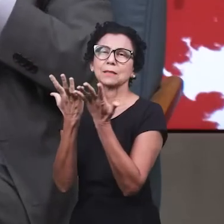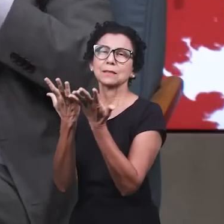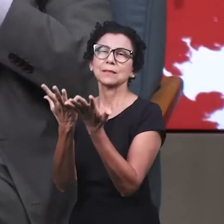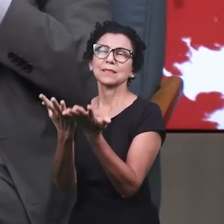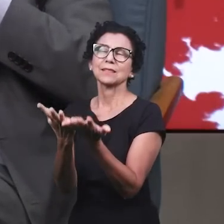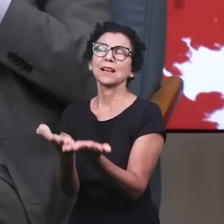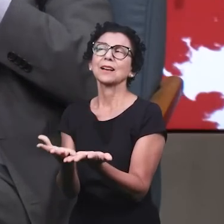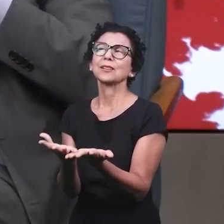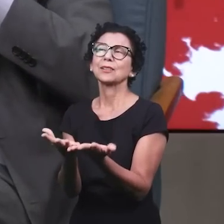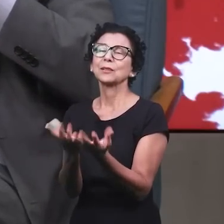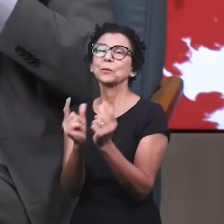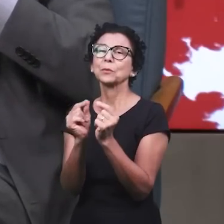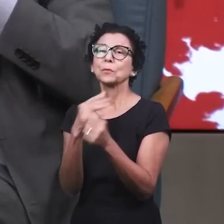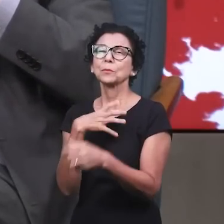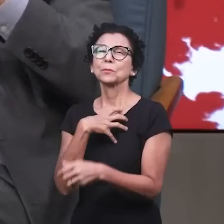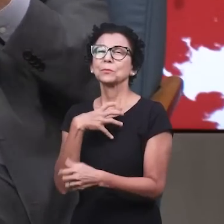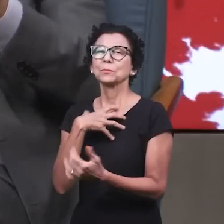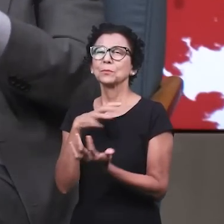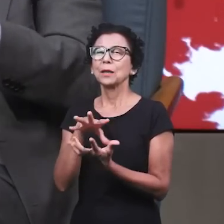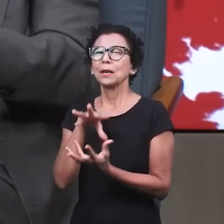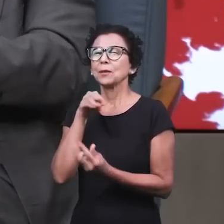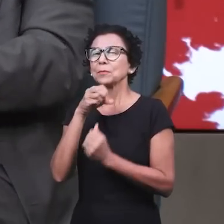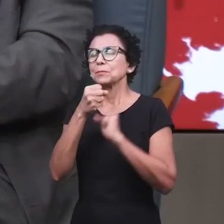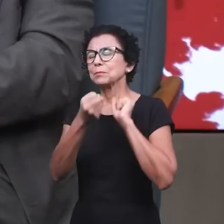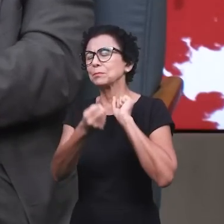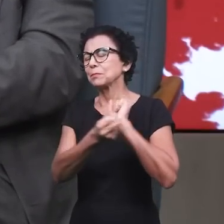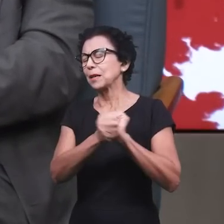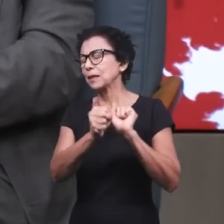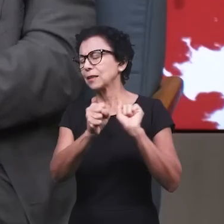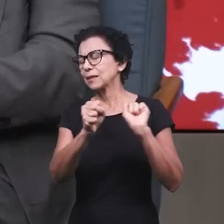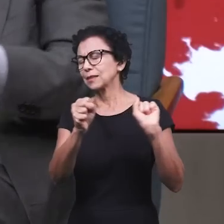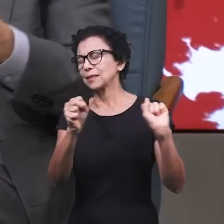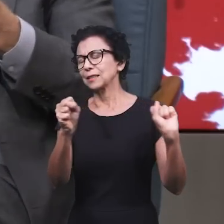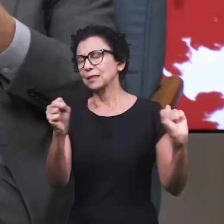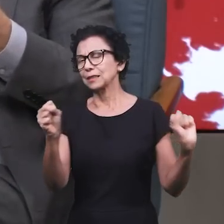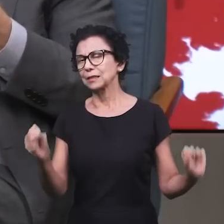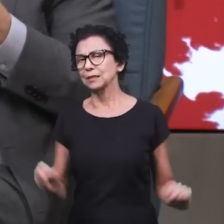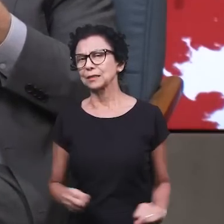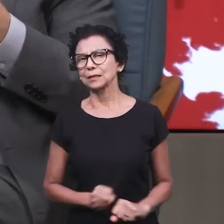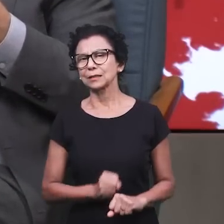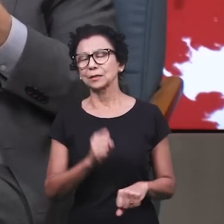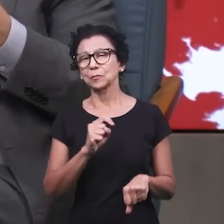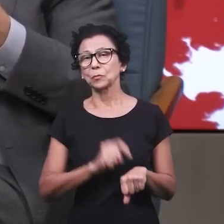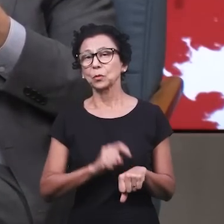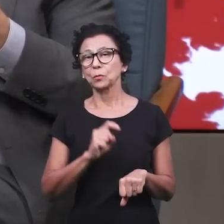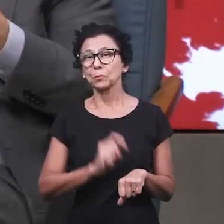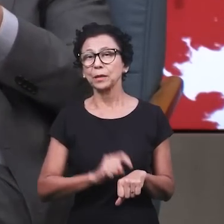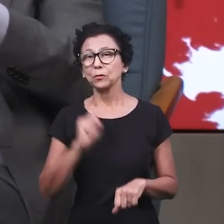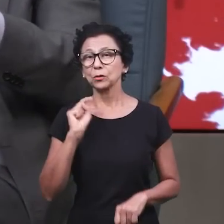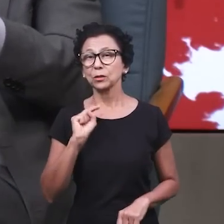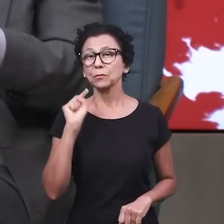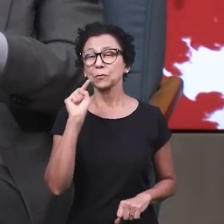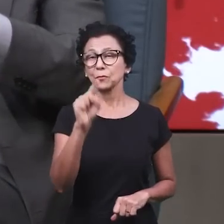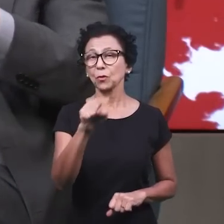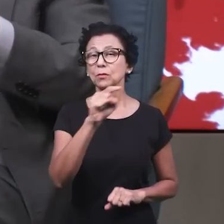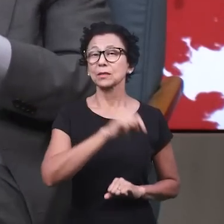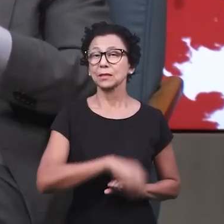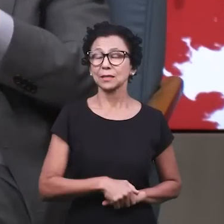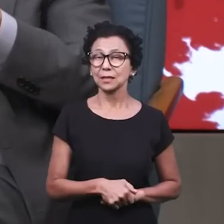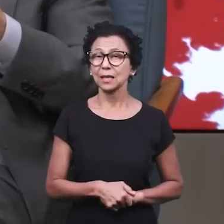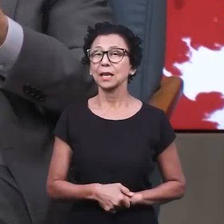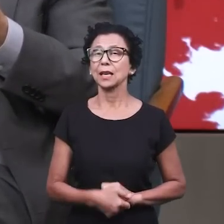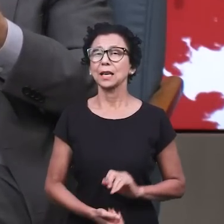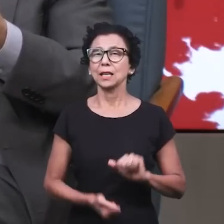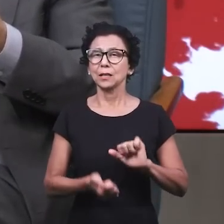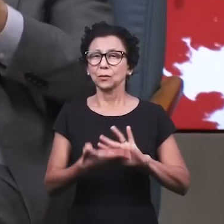era o sentimento de uma alma remida. E quando você ouve um louvor ou participa